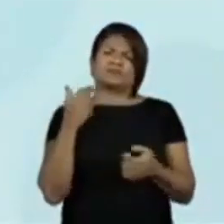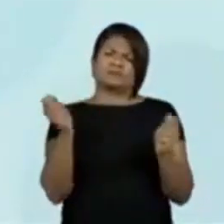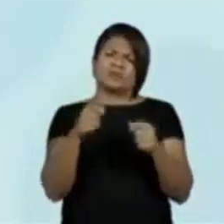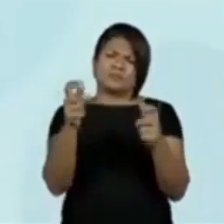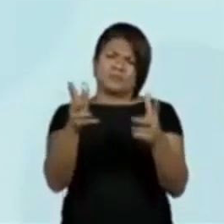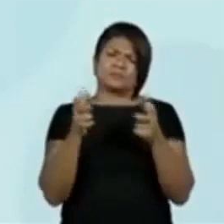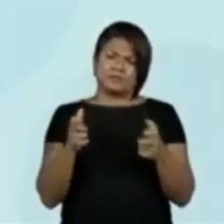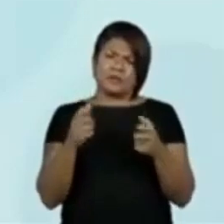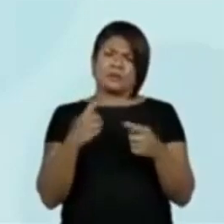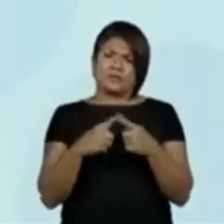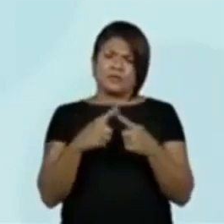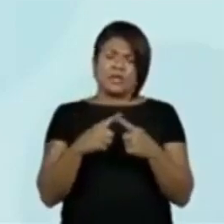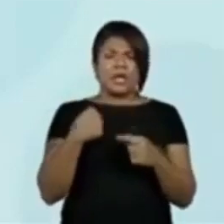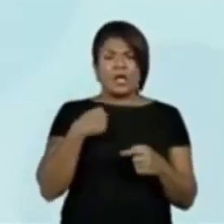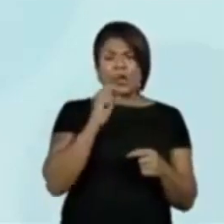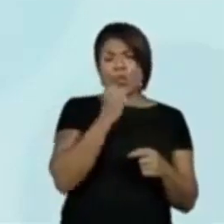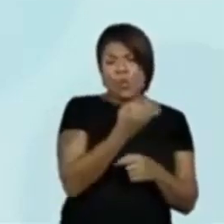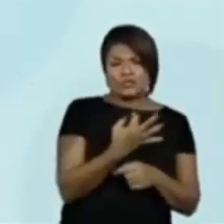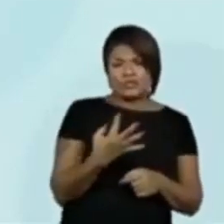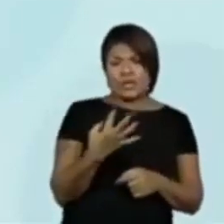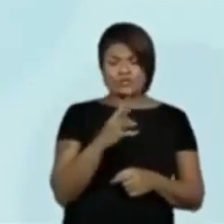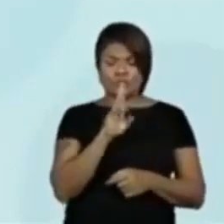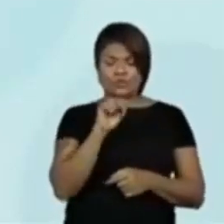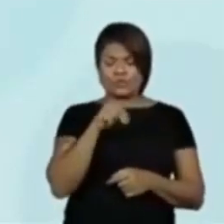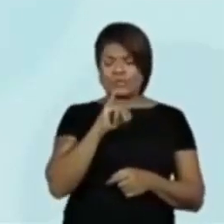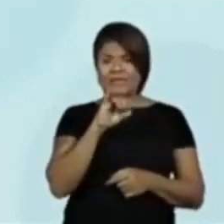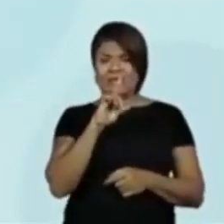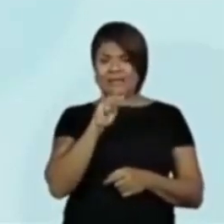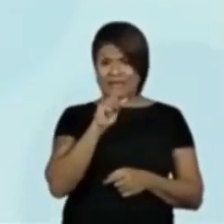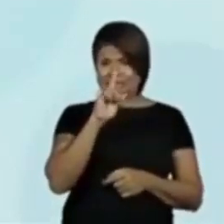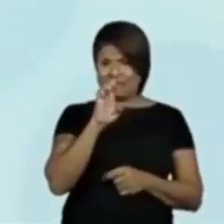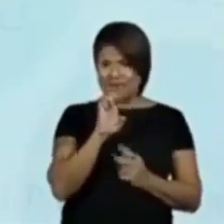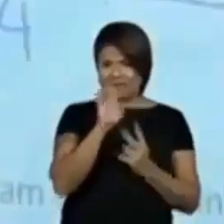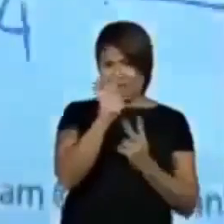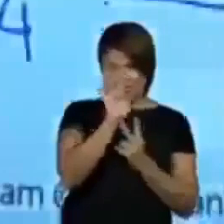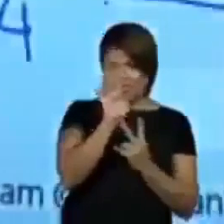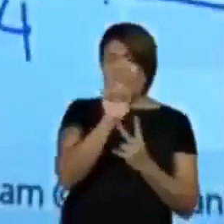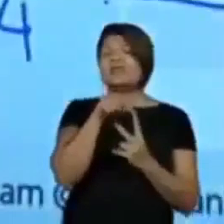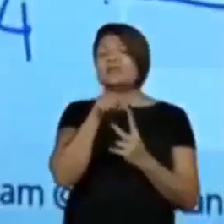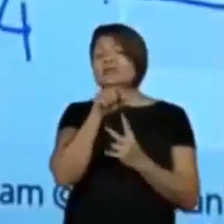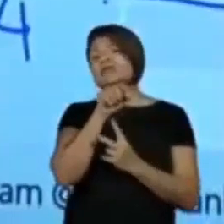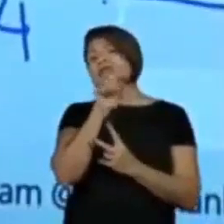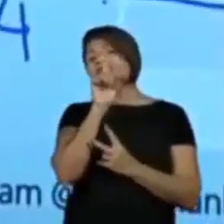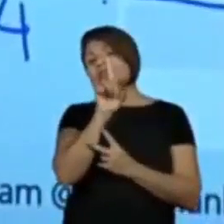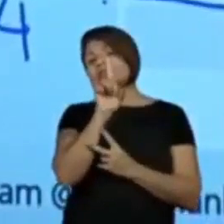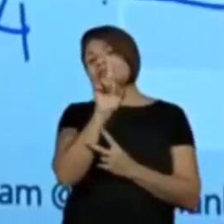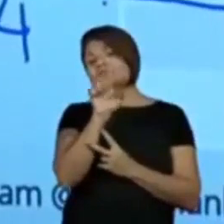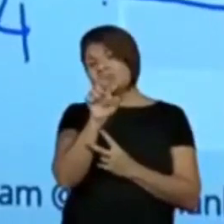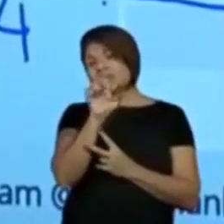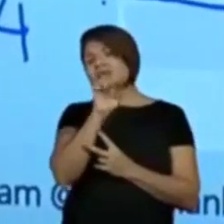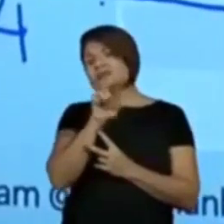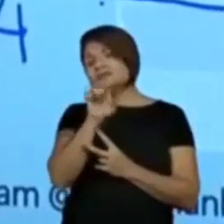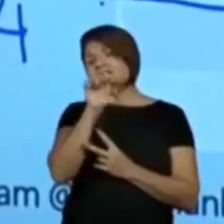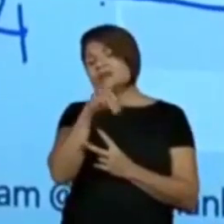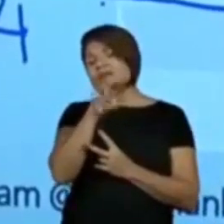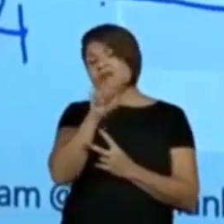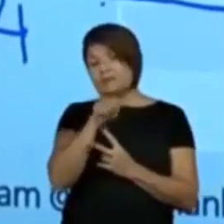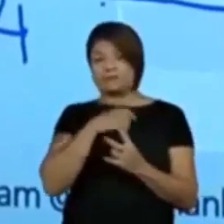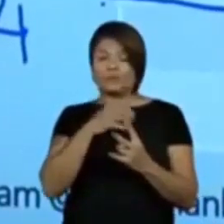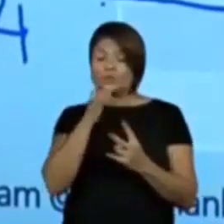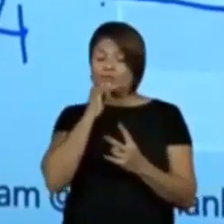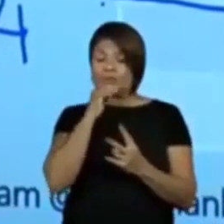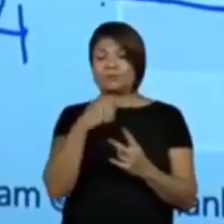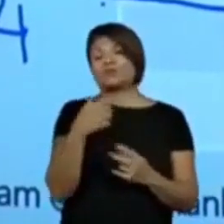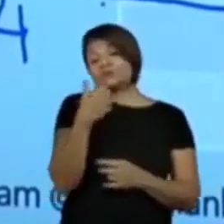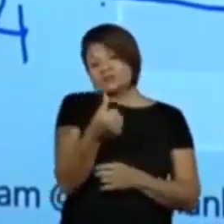as unidades e as dezenas. Portanto, olha só, eu tenho aqui, ó, 6 mais 4 é